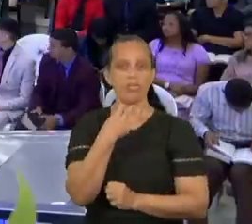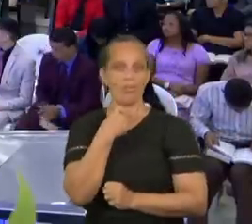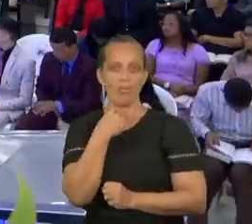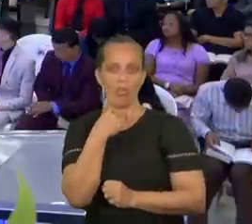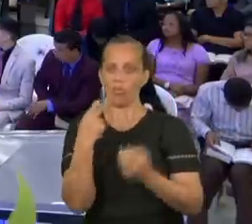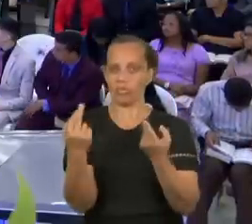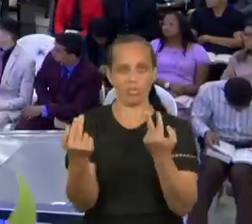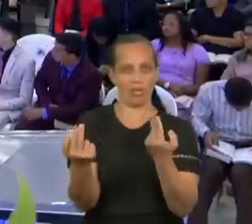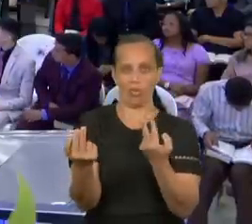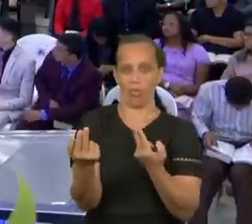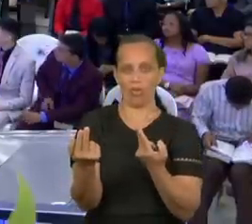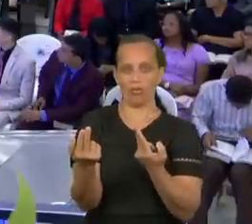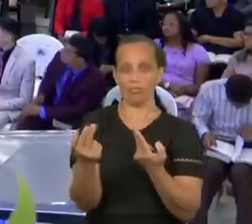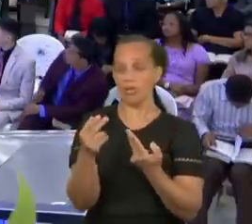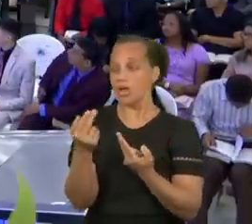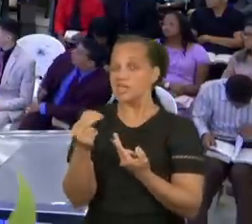para ser amigo